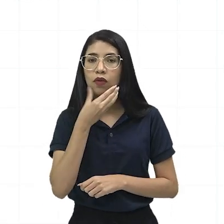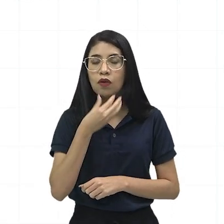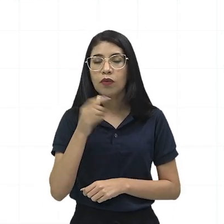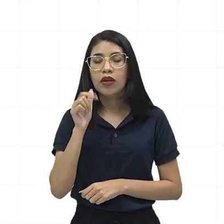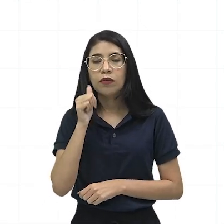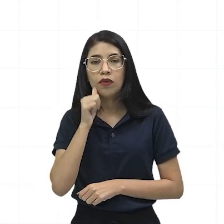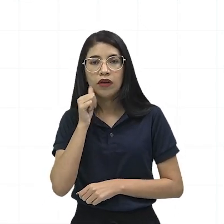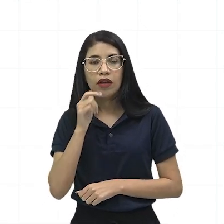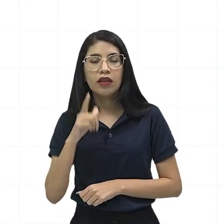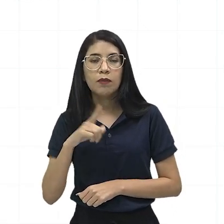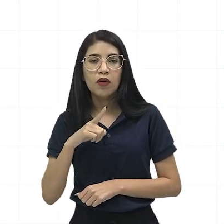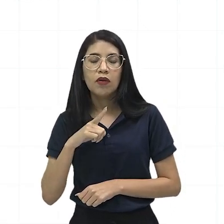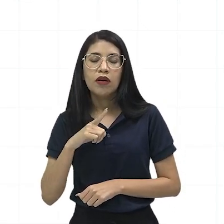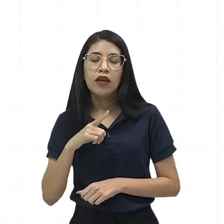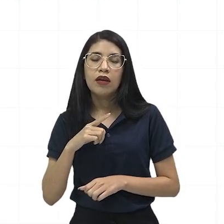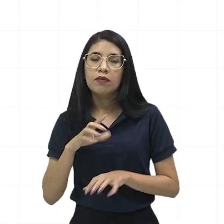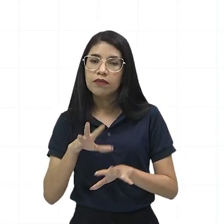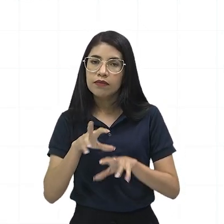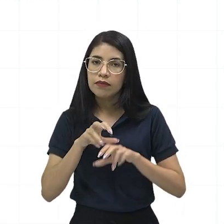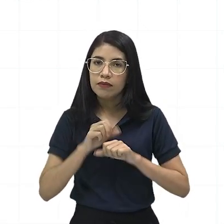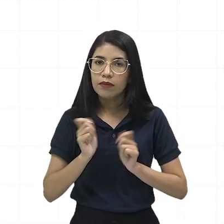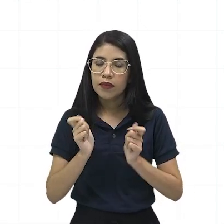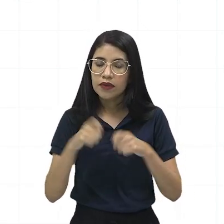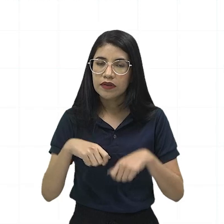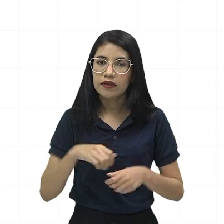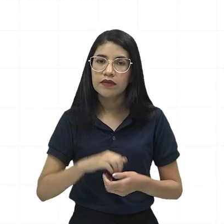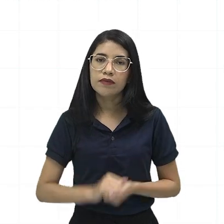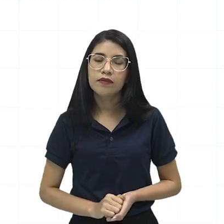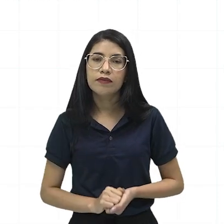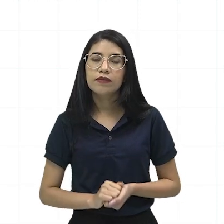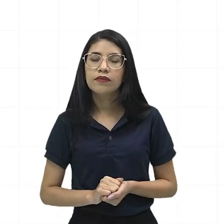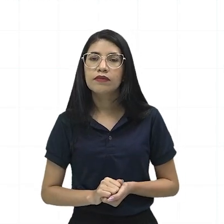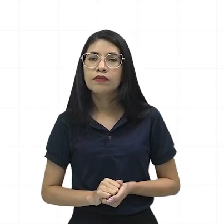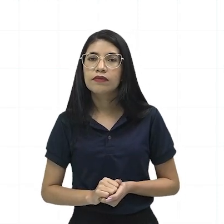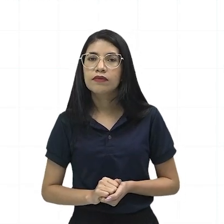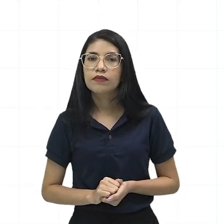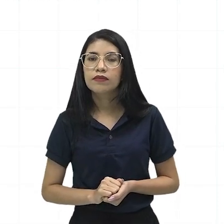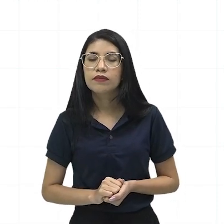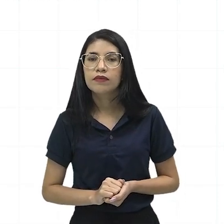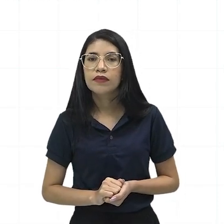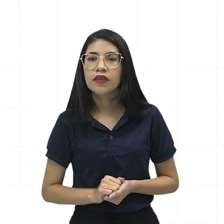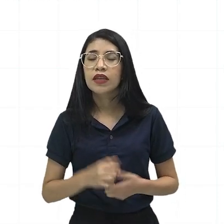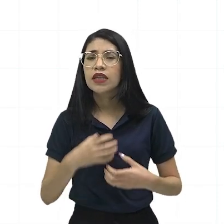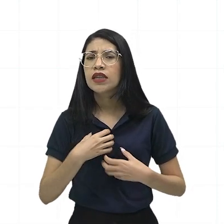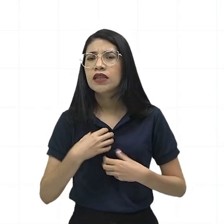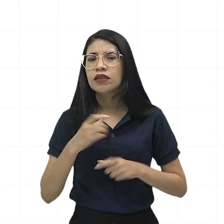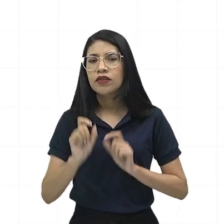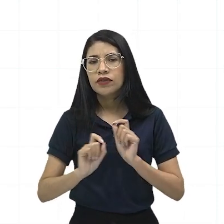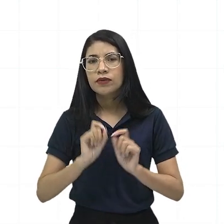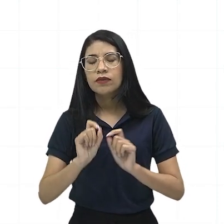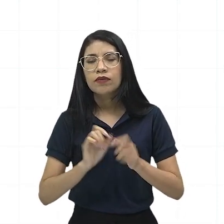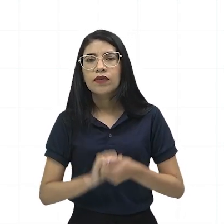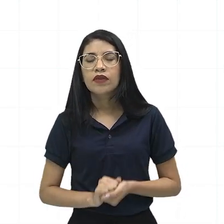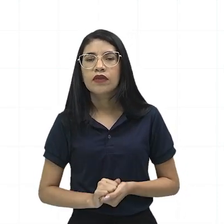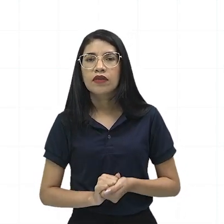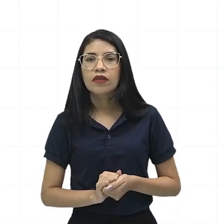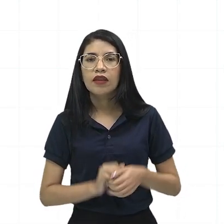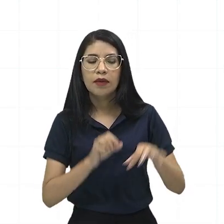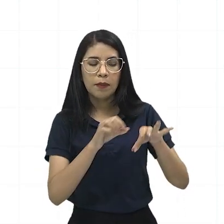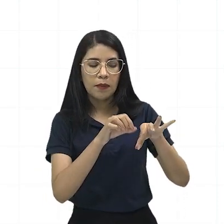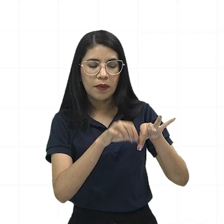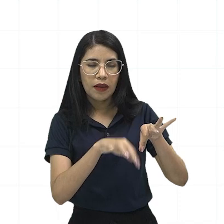ser acometidos por essa infecção, certo? E aí quais são os sintomas? O